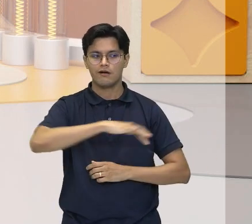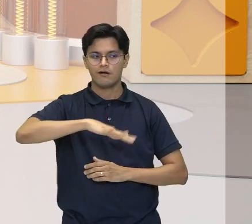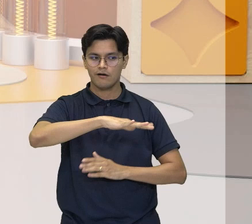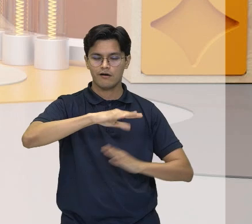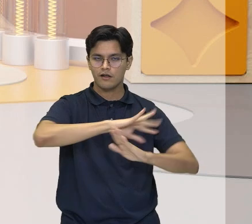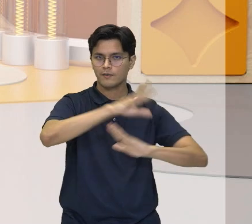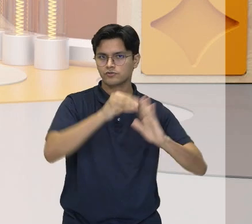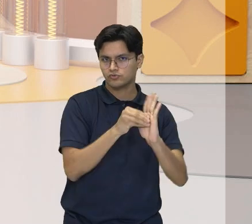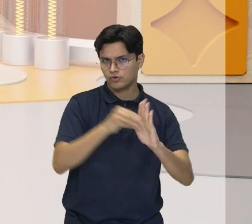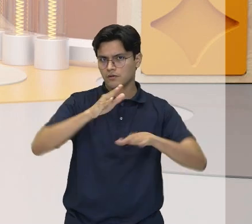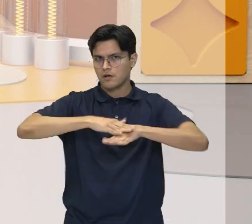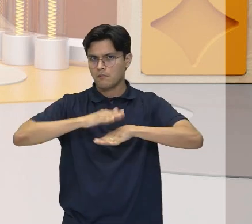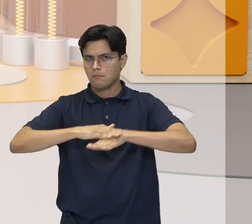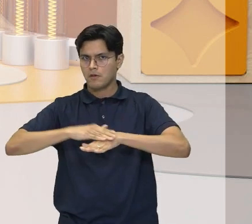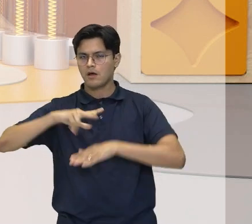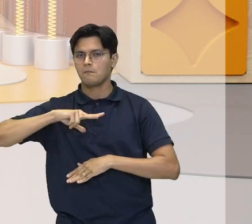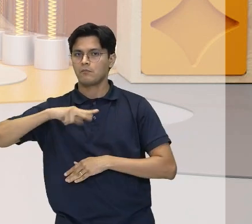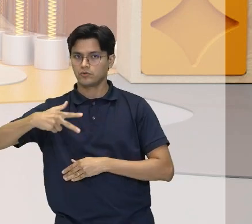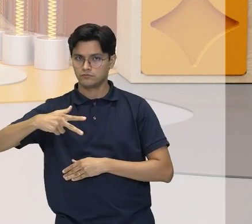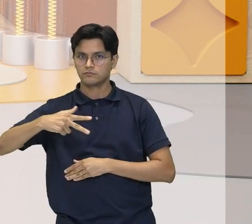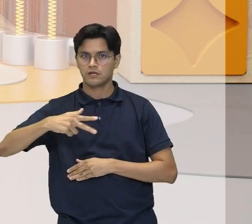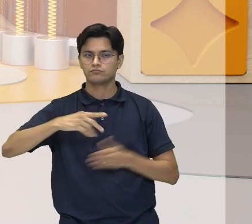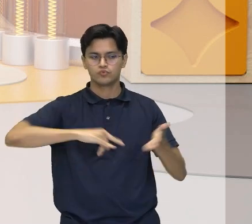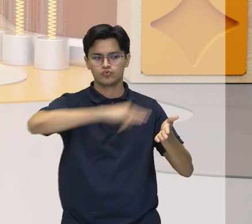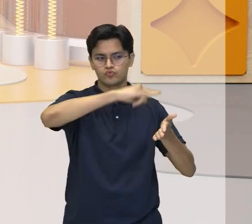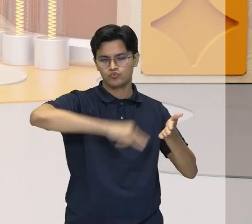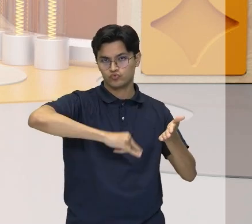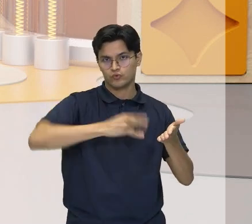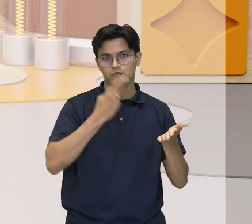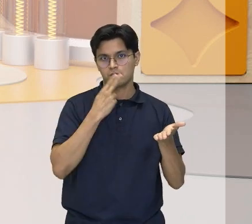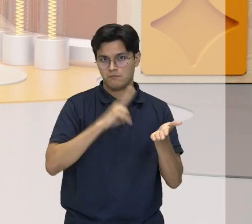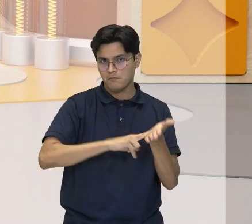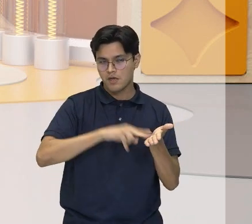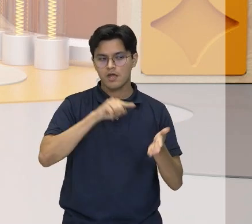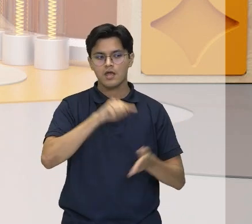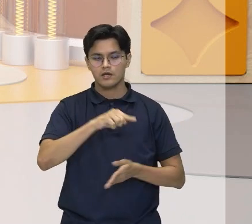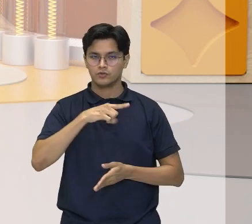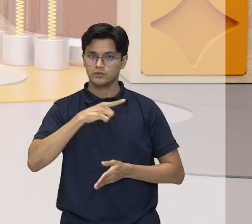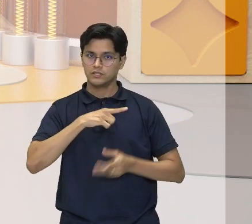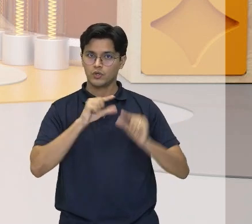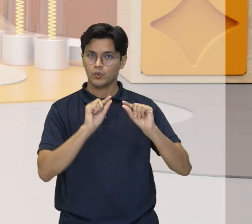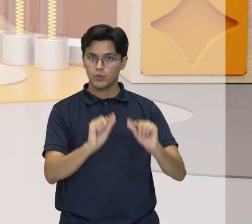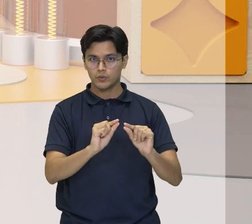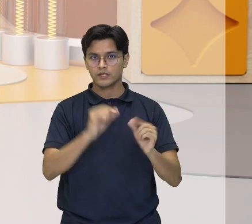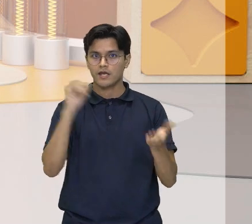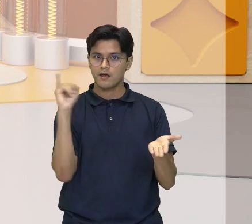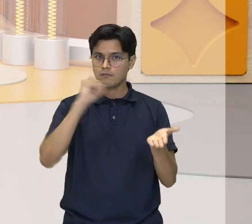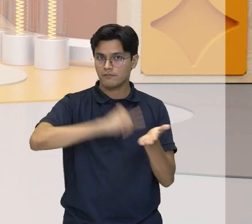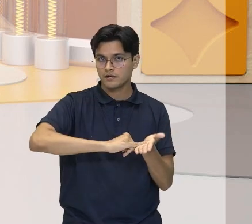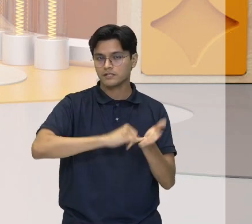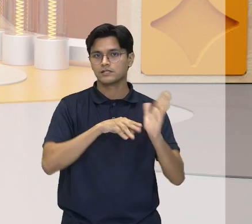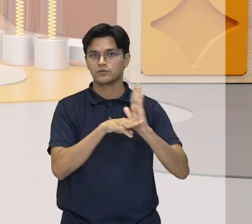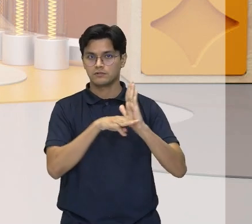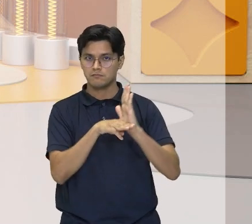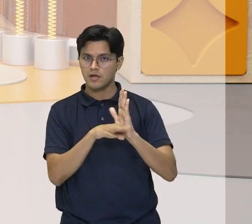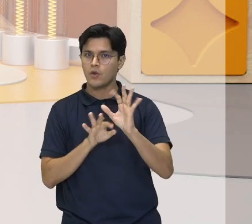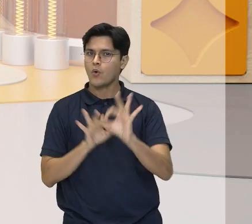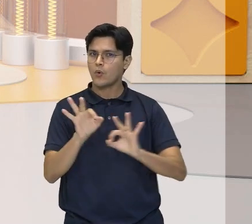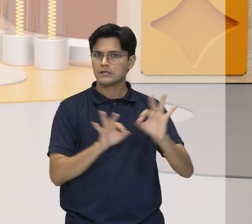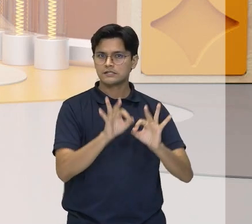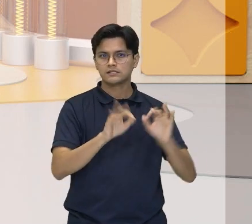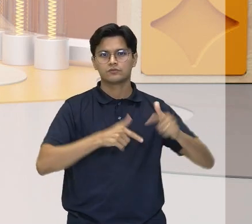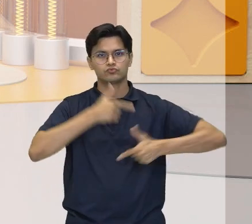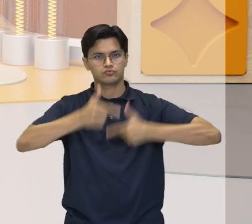Esse documento, ele estabelecia a implementação de um método de organização do trabalho